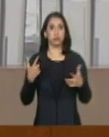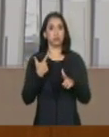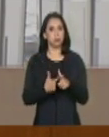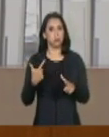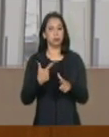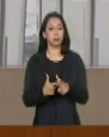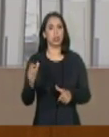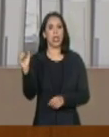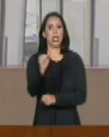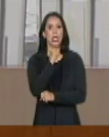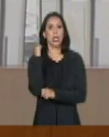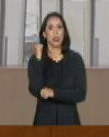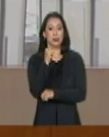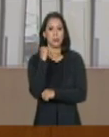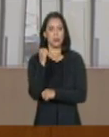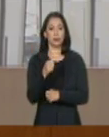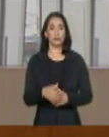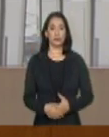Obrigado.